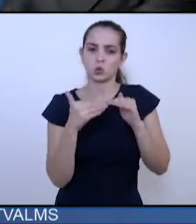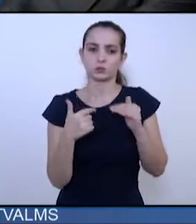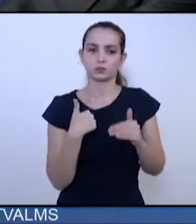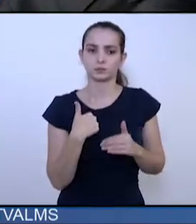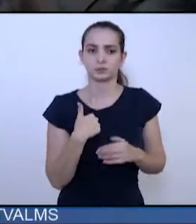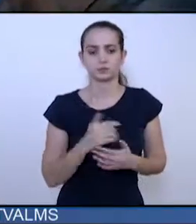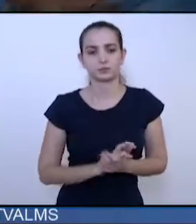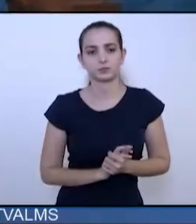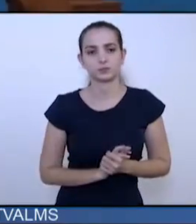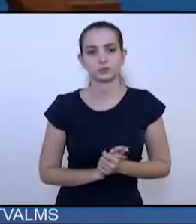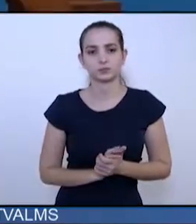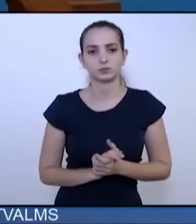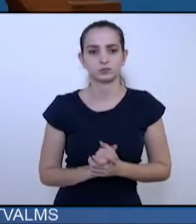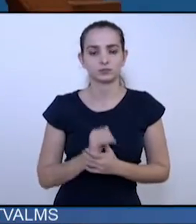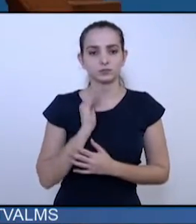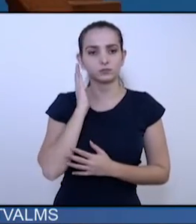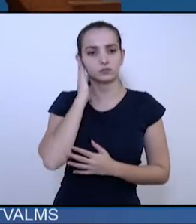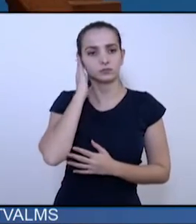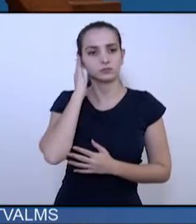que chega a ser,